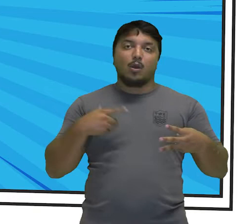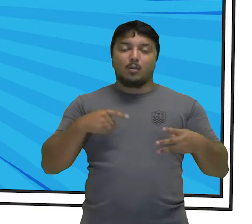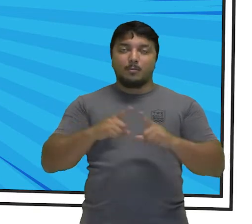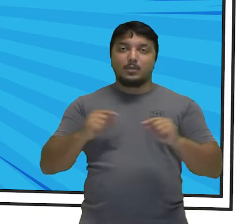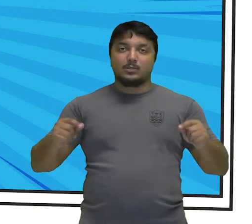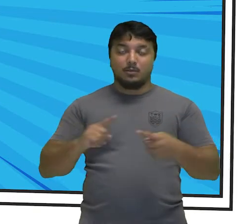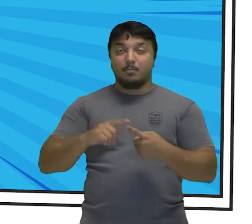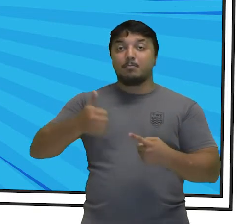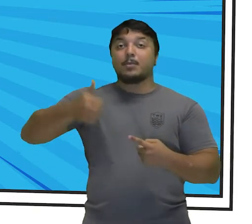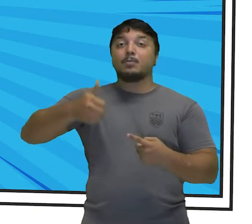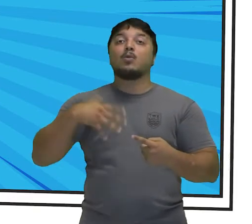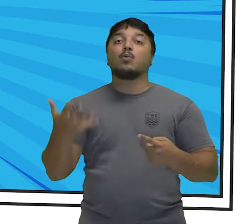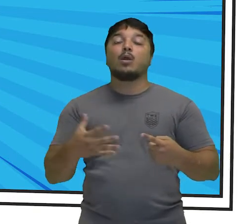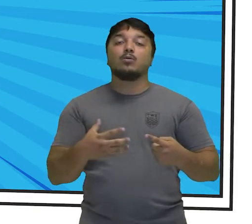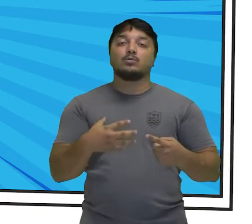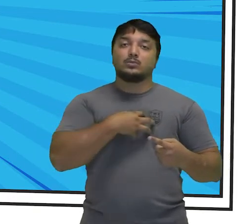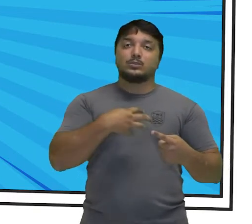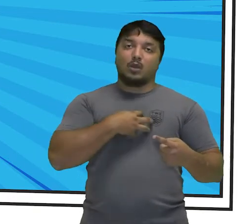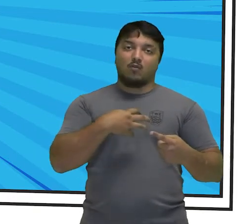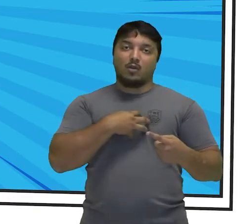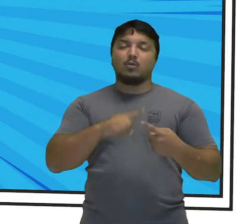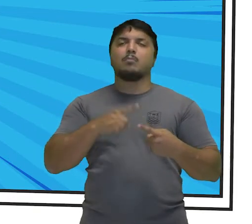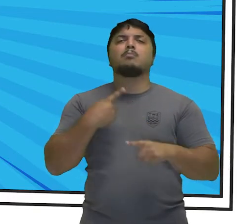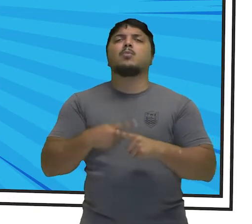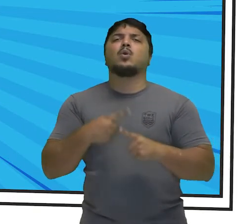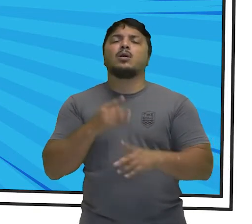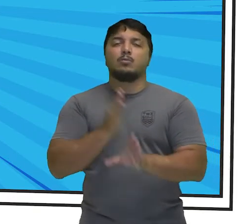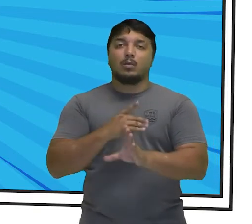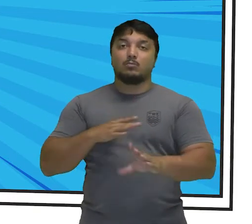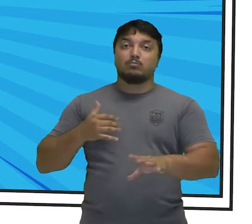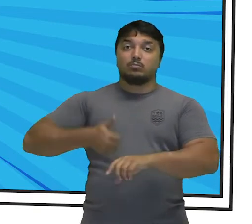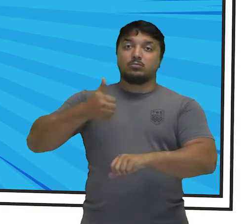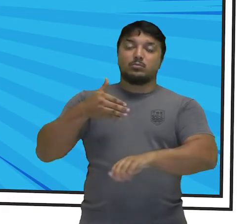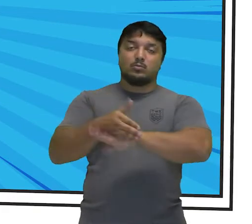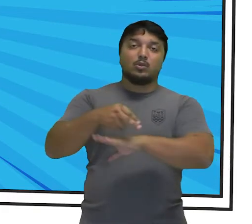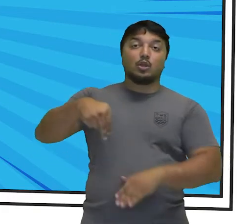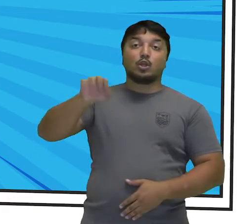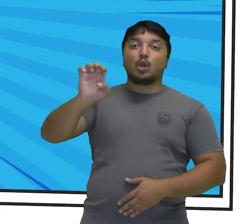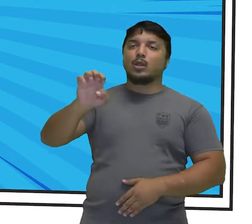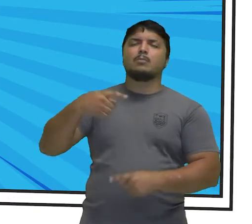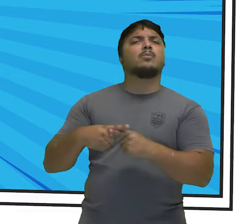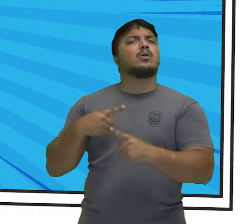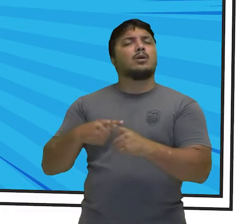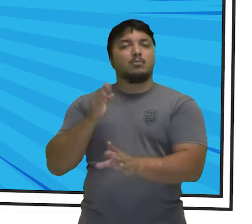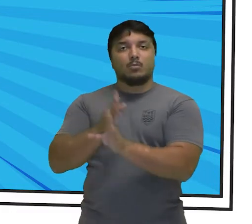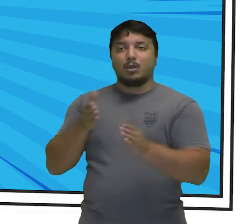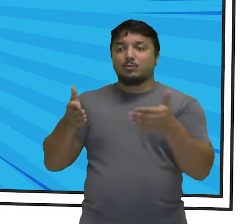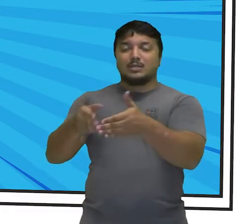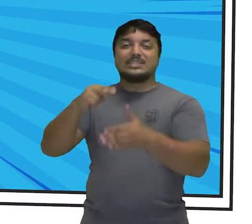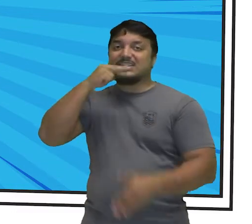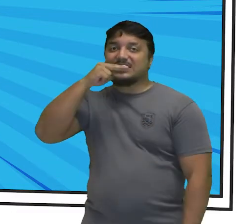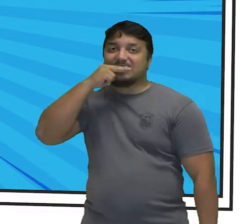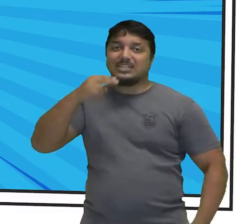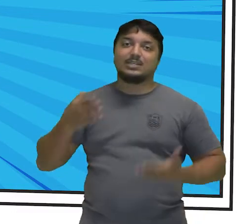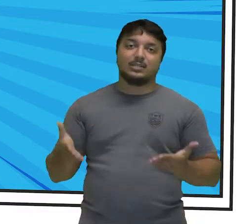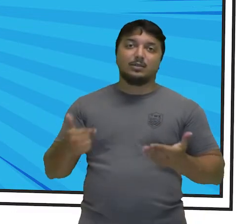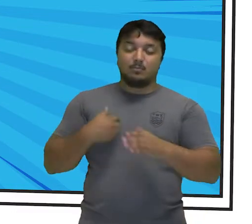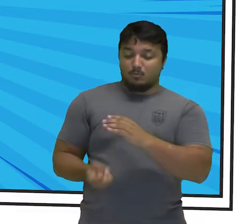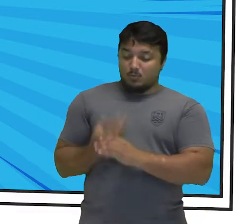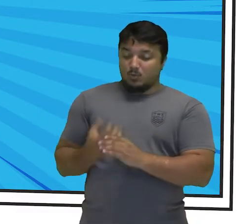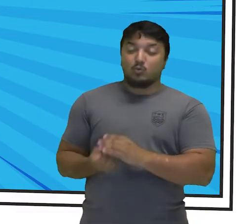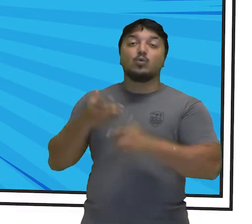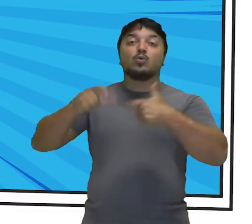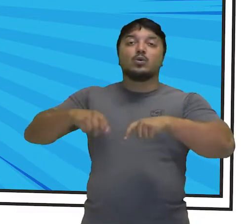lá, primeira capital do Brasil, Salvador. Por que Salvador? Porque é Nordeste. Por que é Nordeste? Por causa da cana. Eu produzo cana